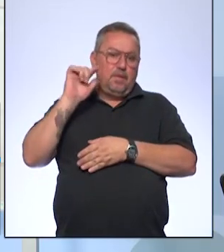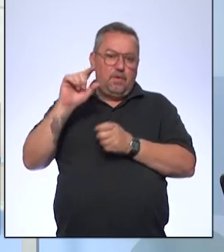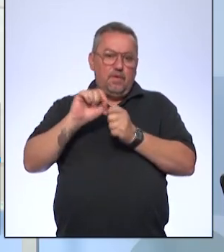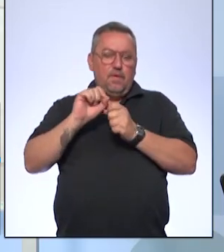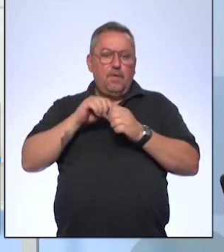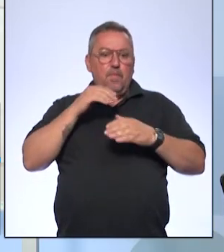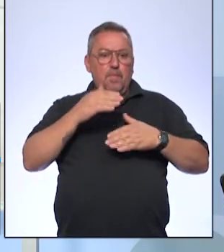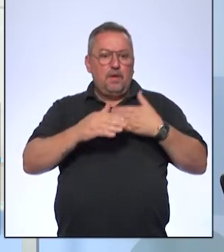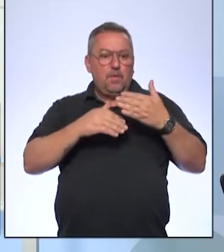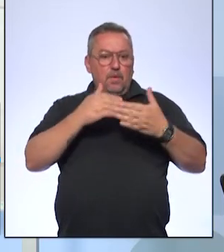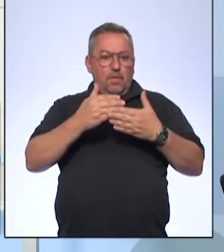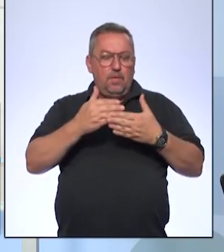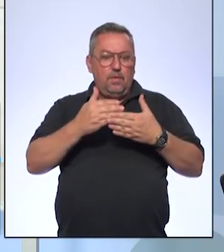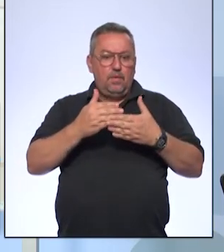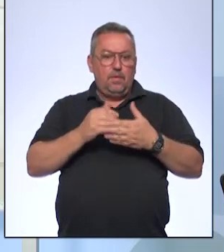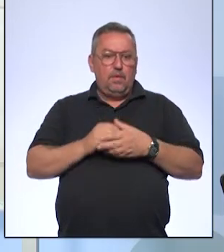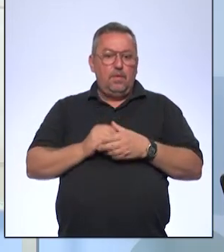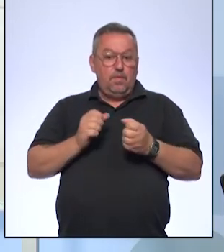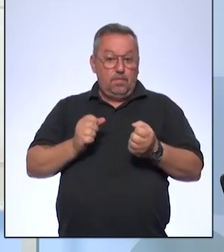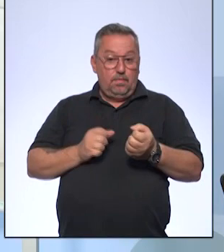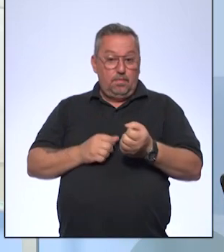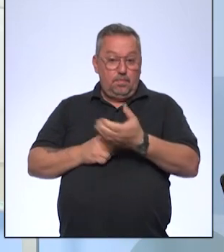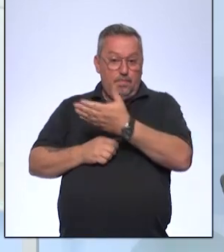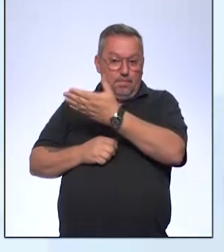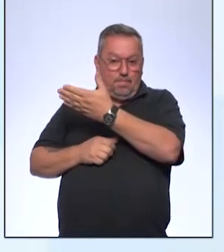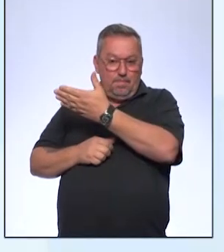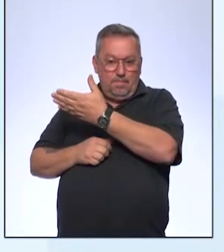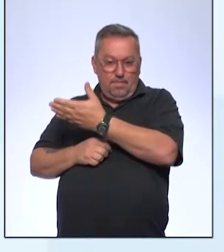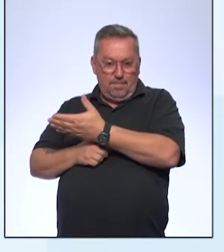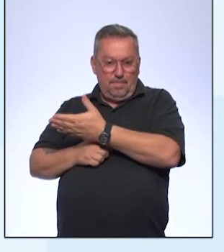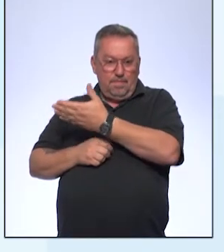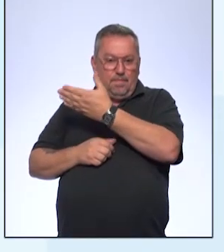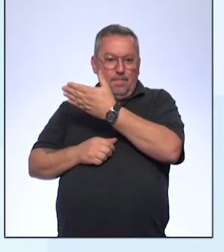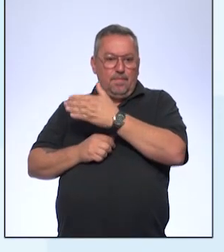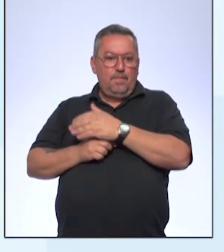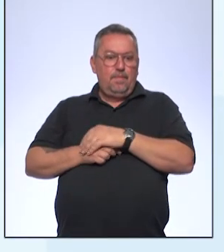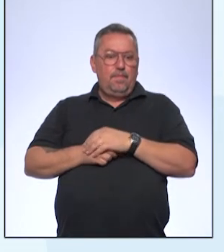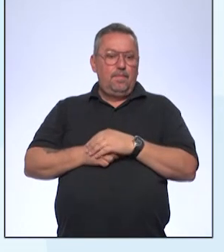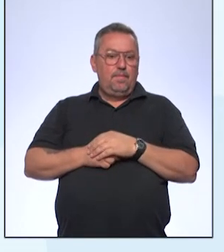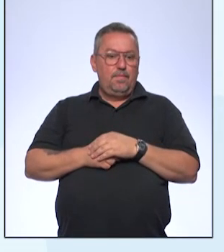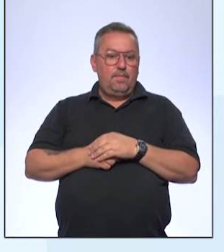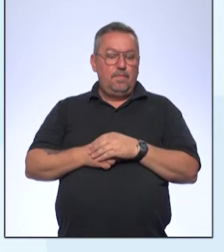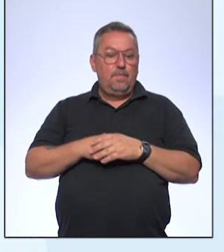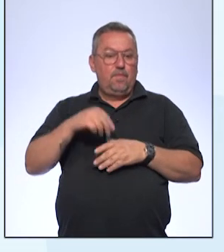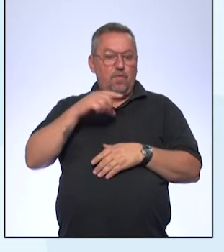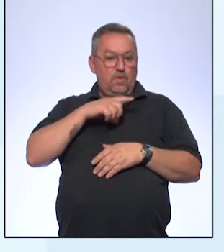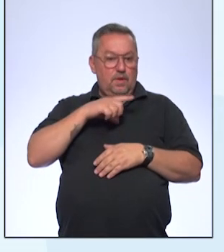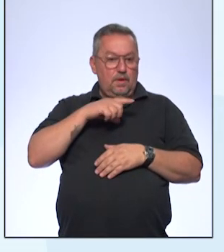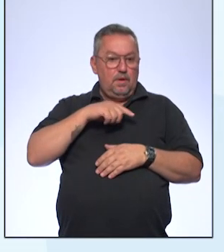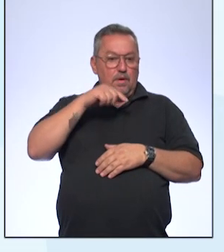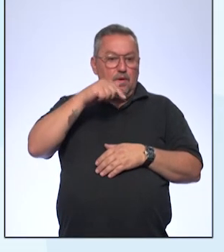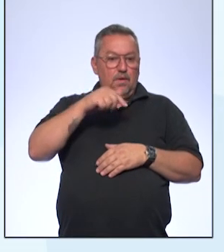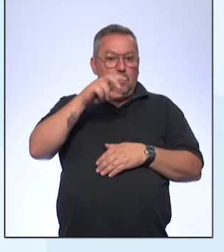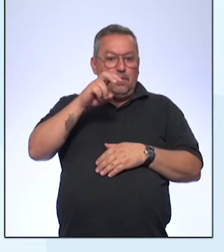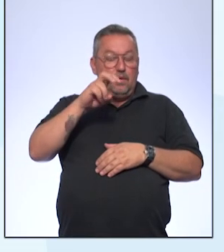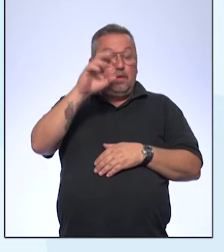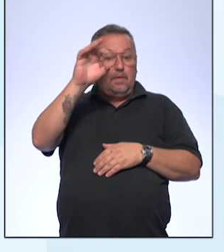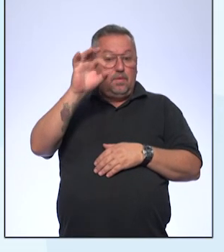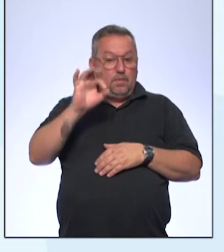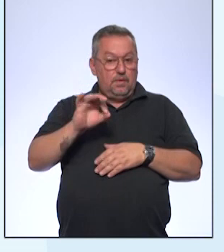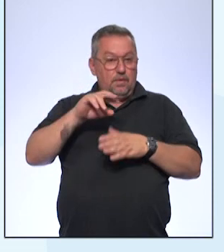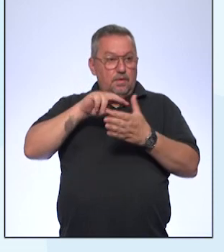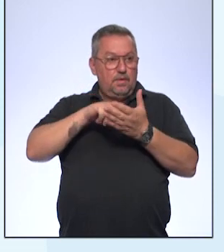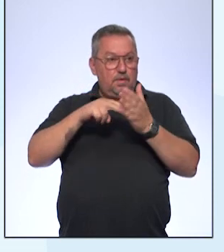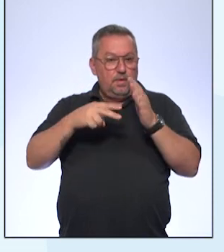o passo a passo. Então, na telinha de vocês vai aparecer a resposta, que está no seguinte. eu tenho 75%, vai